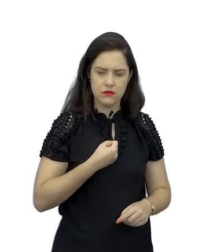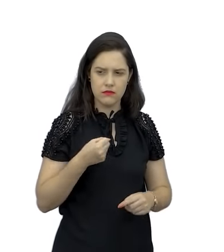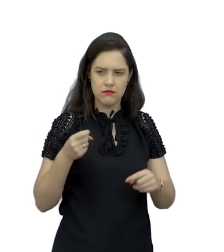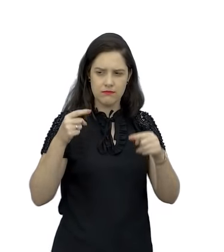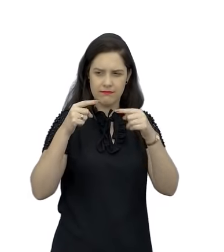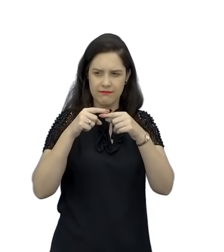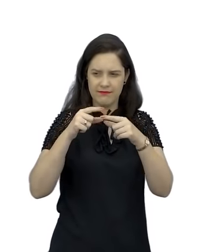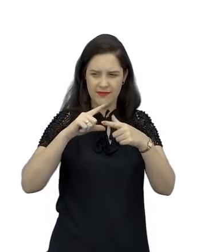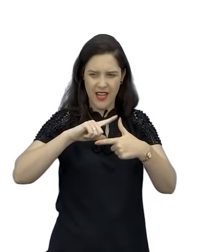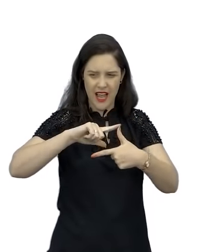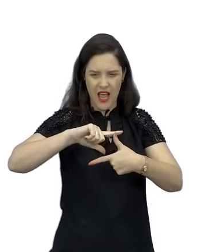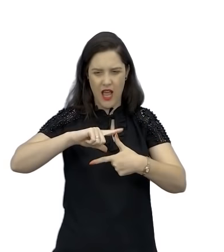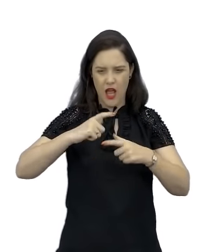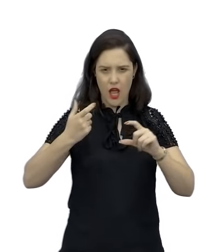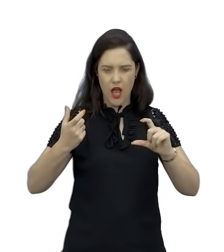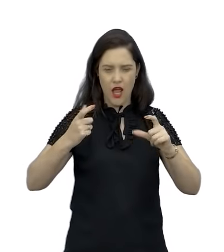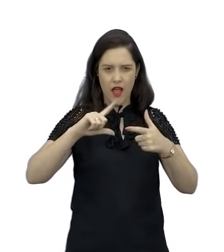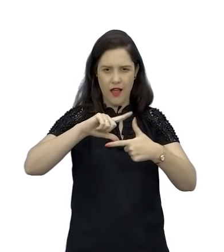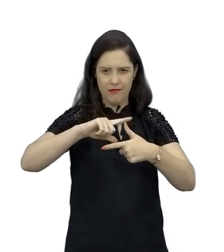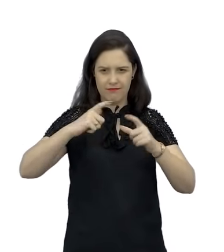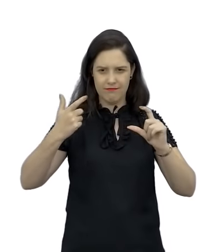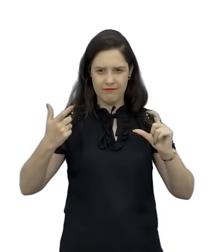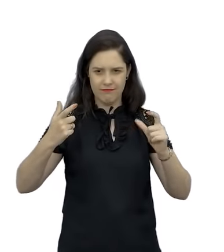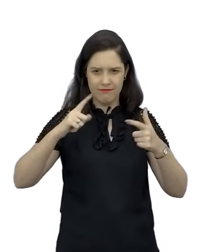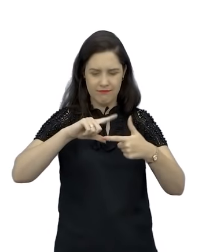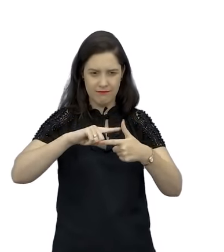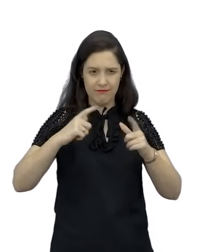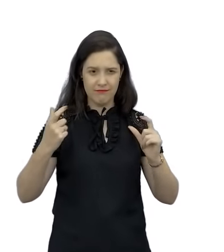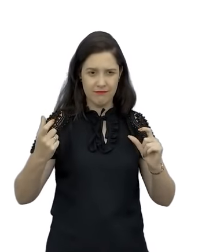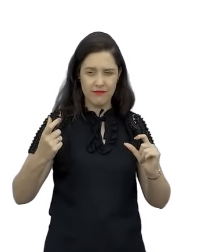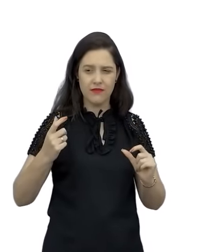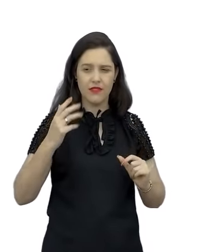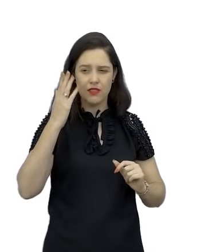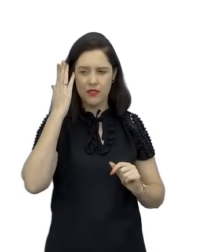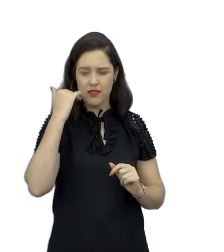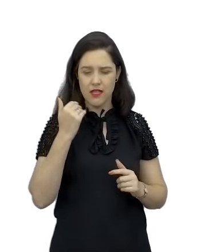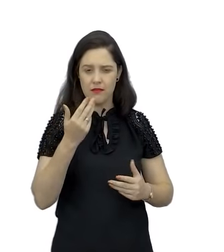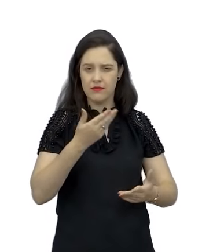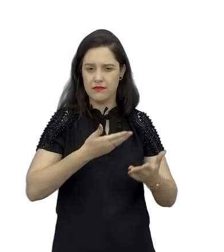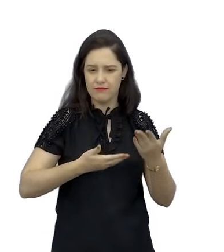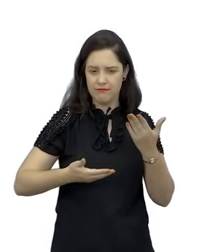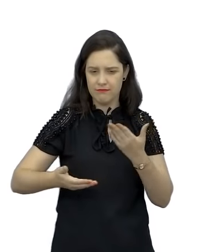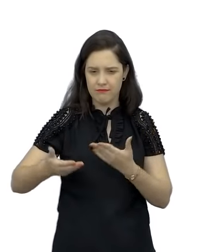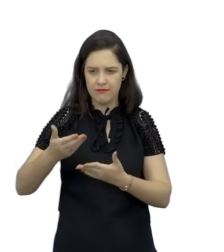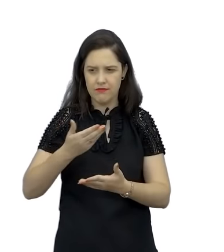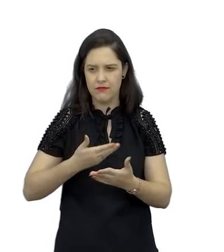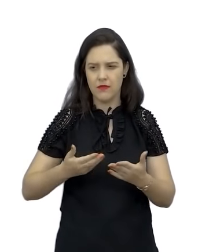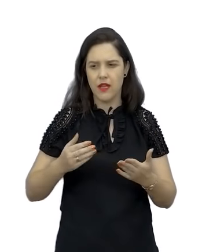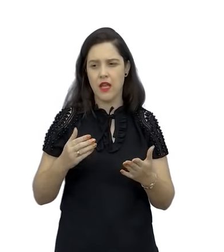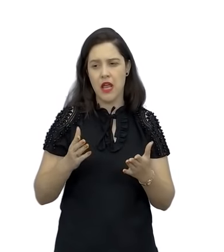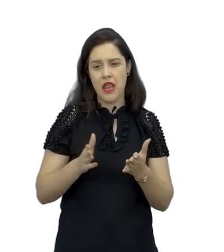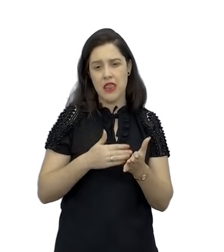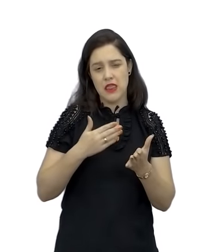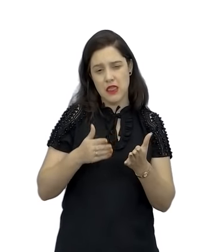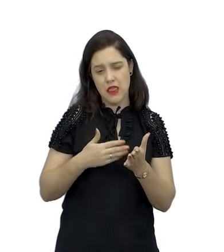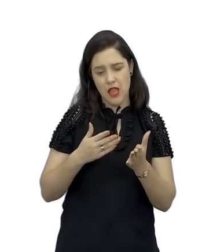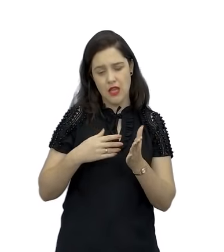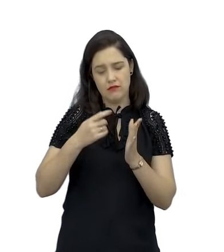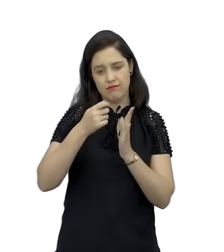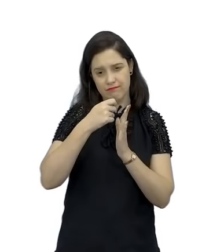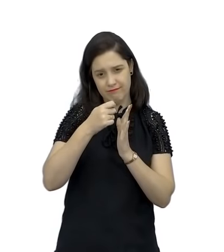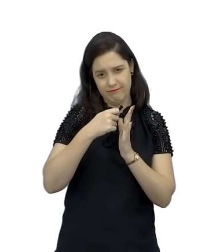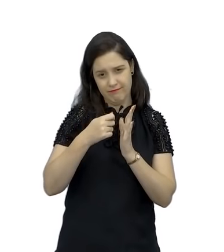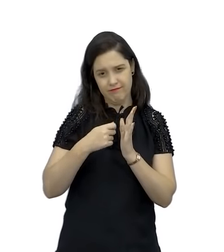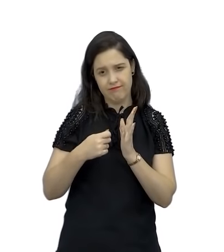para expressar a relação entre elas, tá? Então, aqui a gente tem, se vocês estiverem aí com o caderno, já vão fazendo algumas anotações,